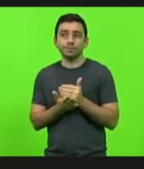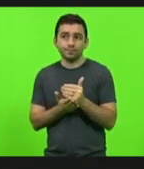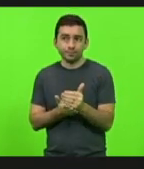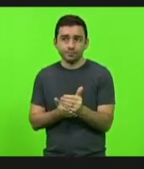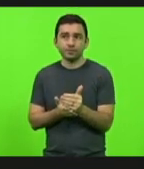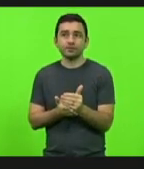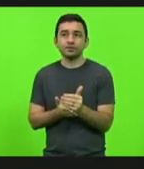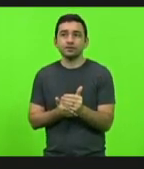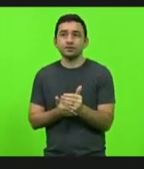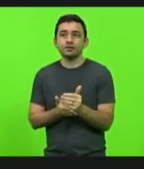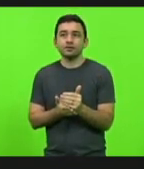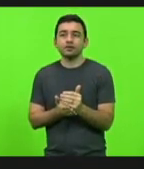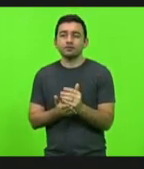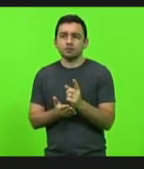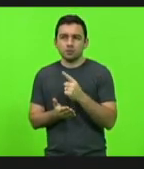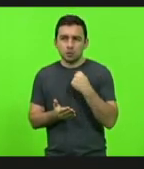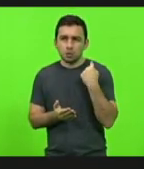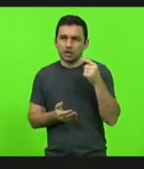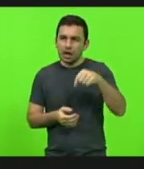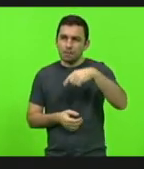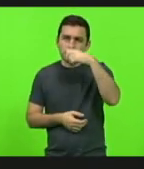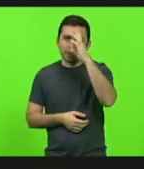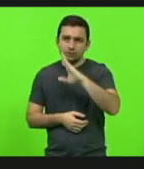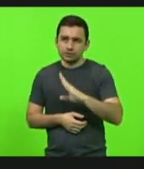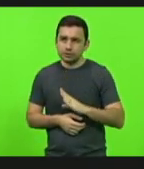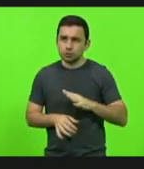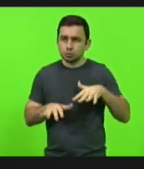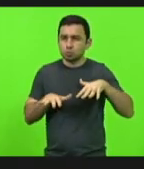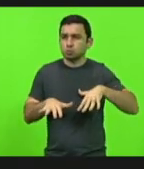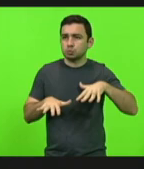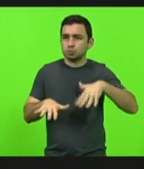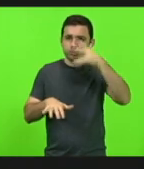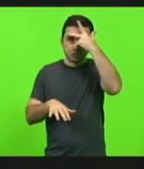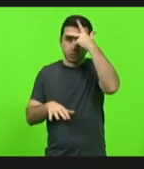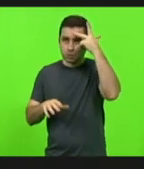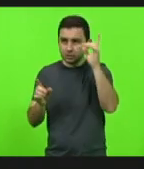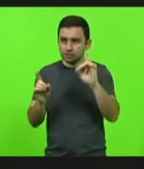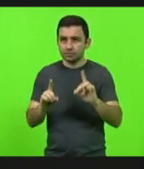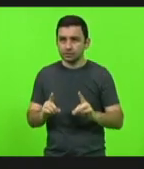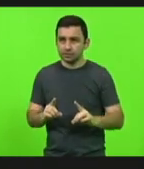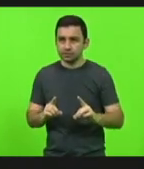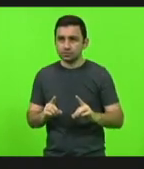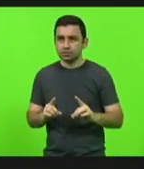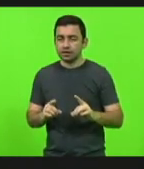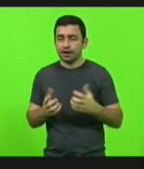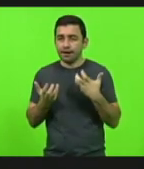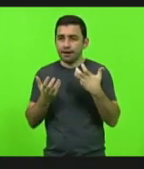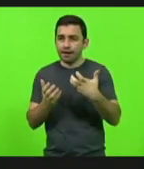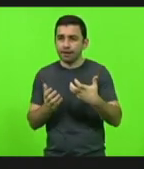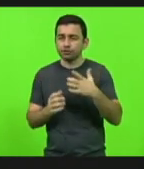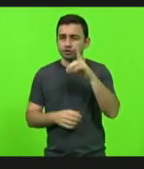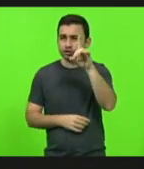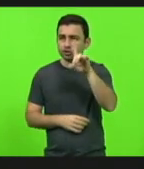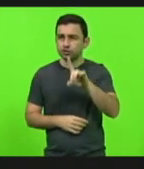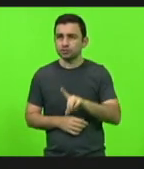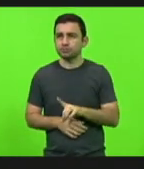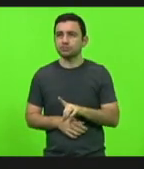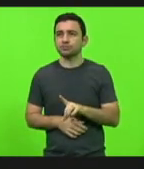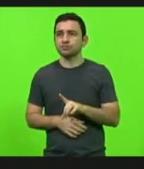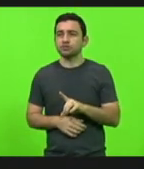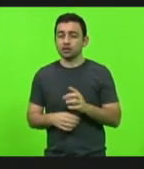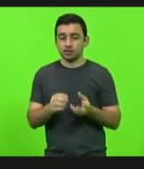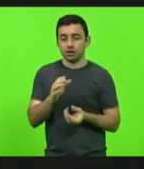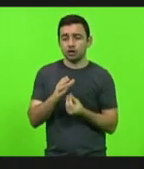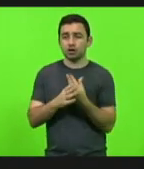gente começou a me estou no Brasil a mobilização das pessoas com deficiência em qual dos seus gerentes é isso jumento de